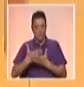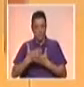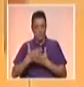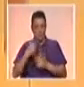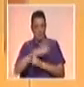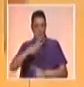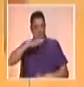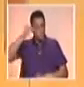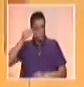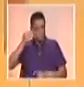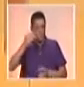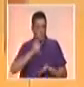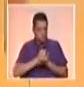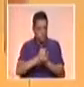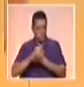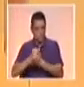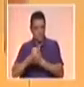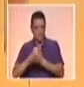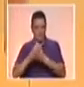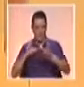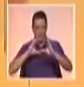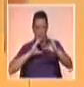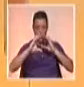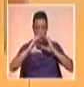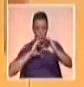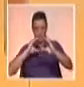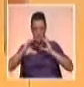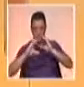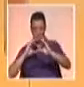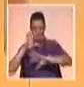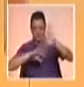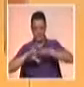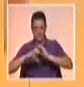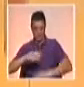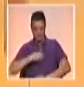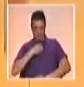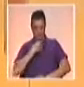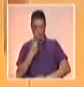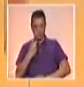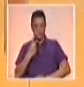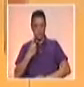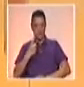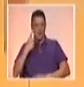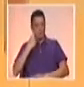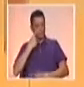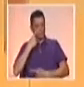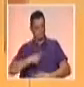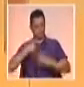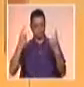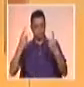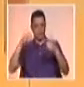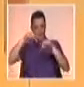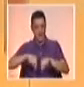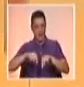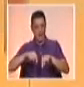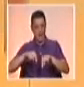do adulto e através da comunicação, fazer a leitura dos seus sentimentos, das suas emoções, reconhecê-las no momento